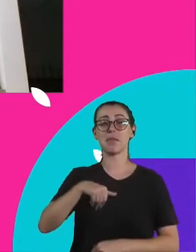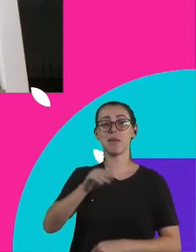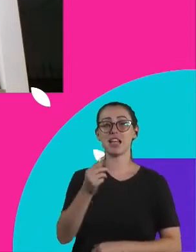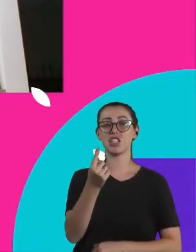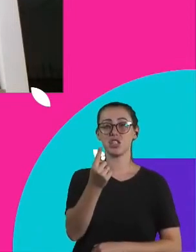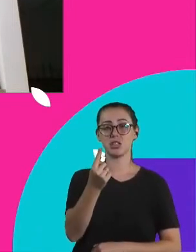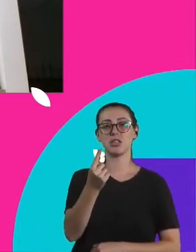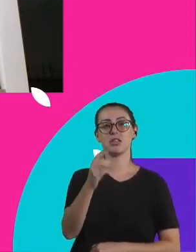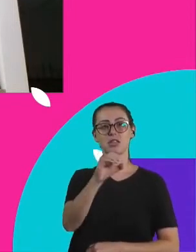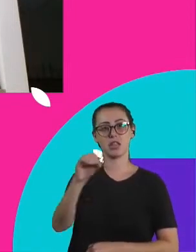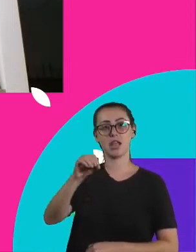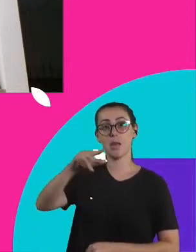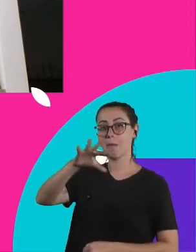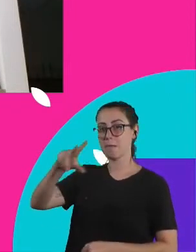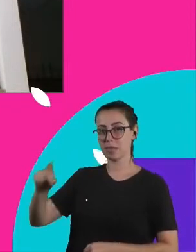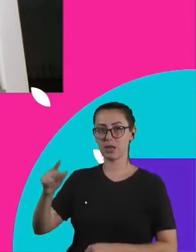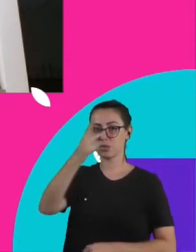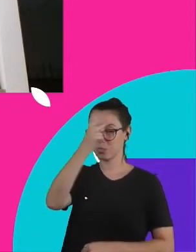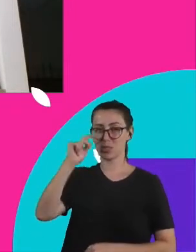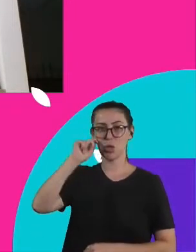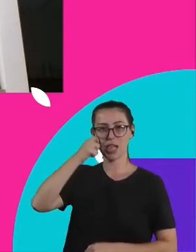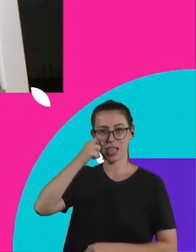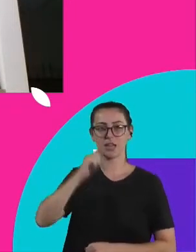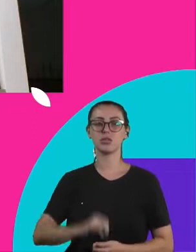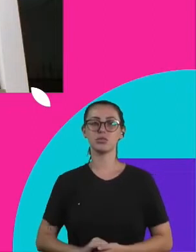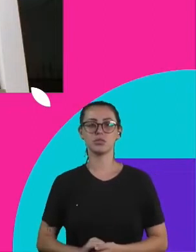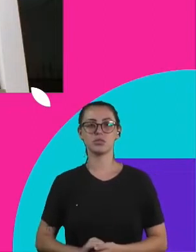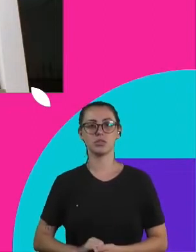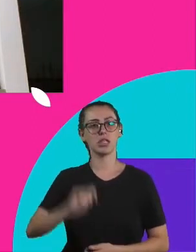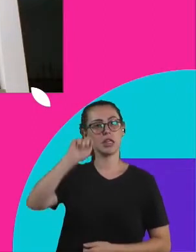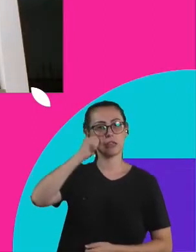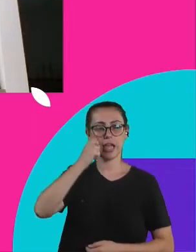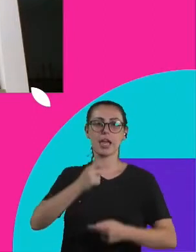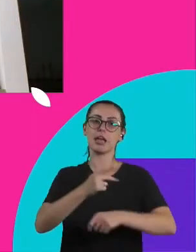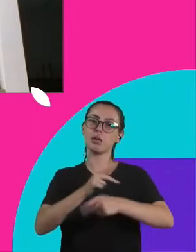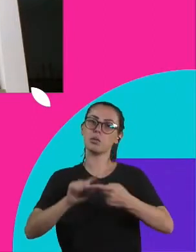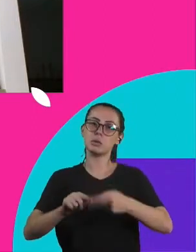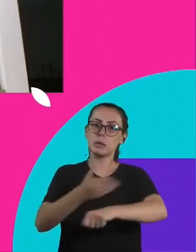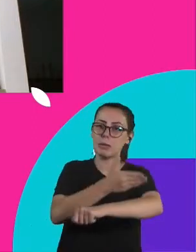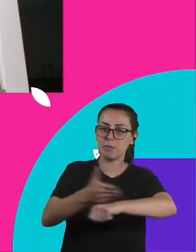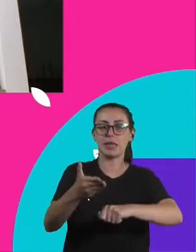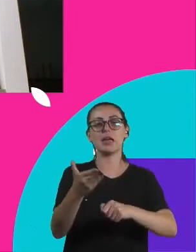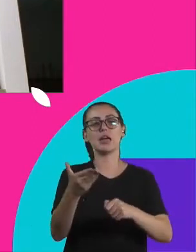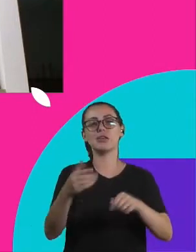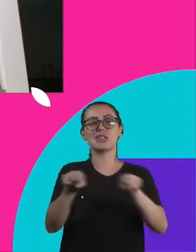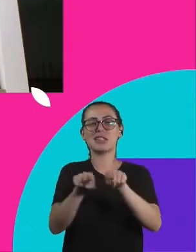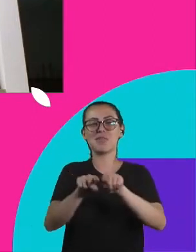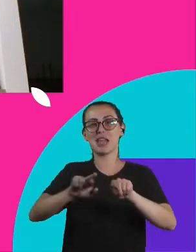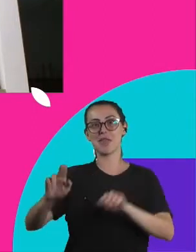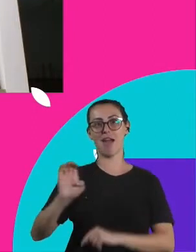à universidade, por exemplo, e não só os negros, mas os brancos, de um modo geral, que não fazem parte da